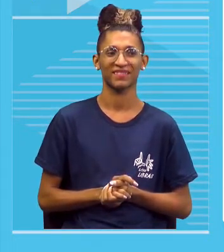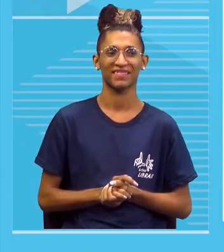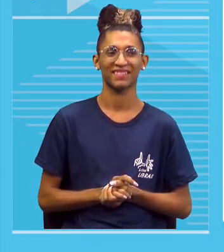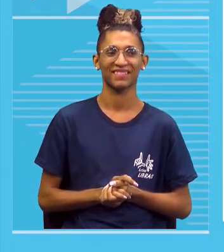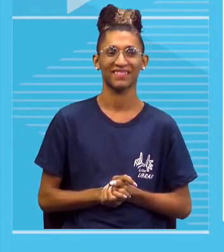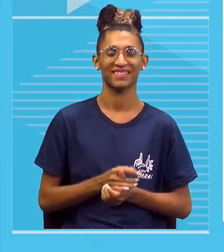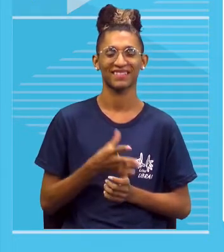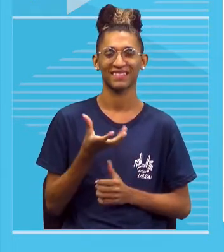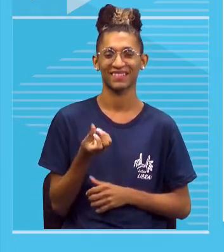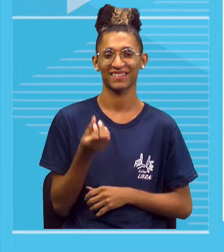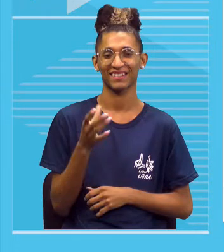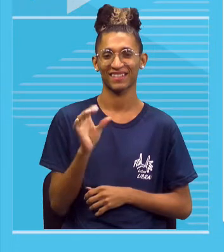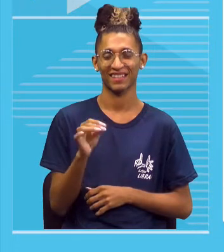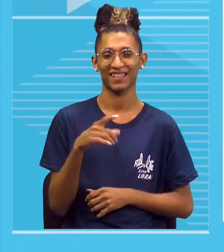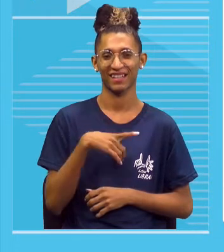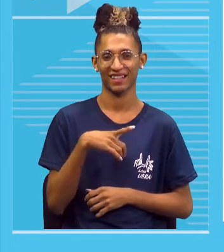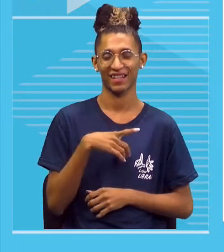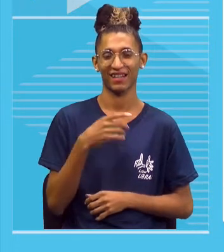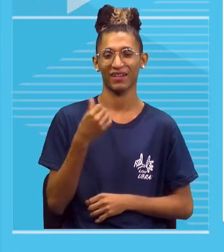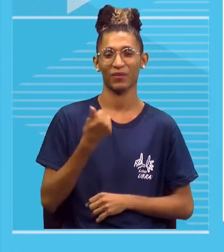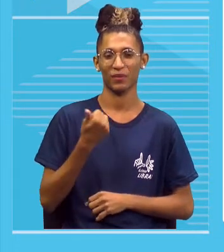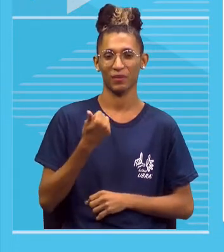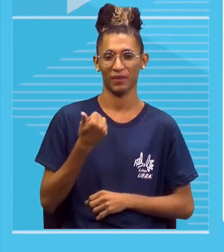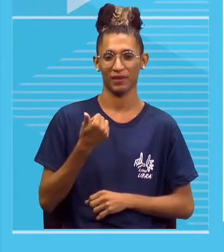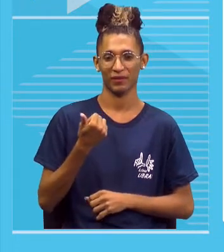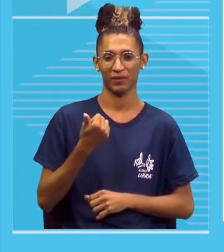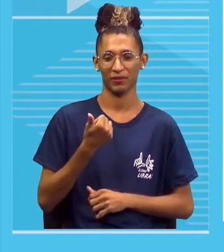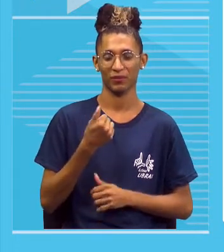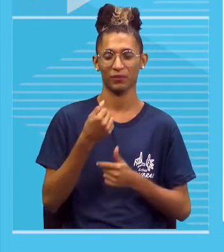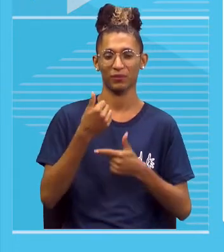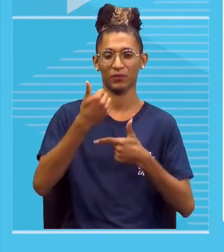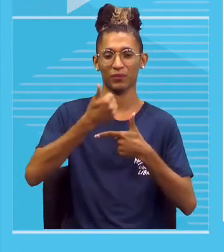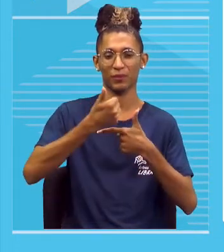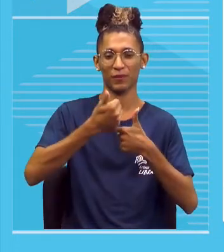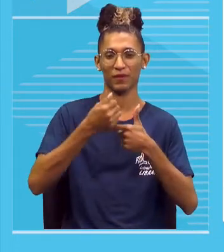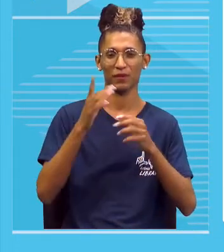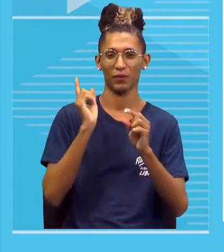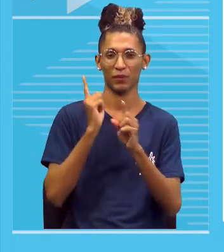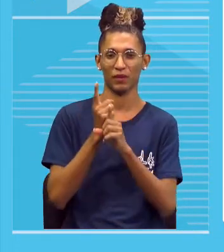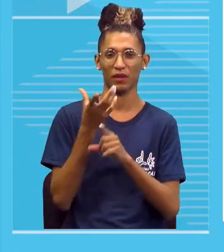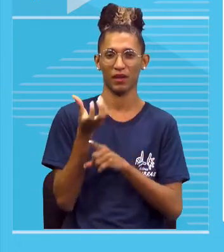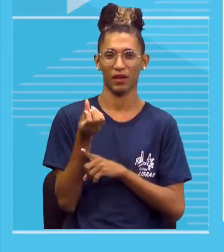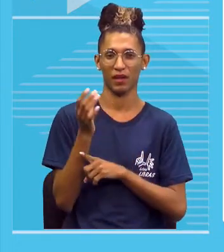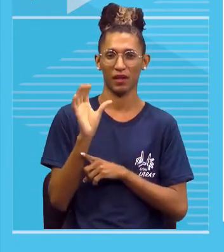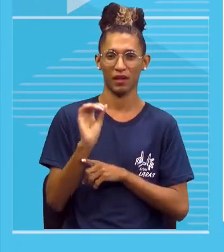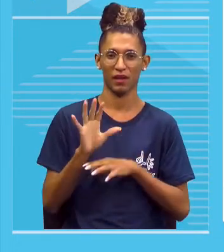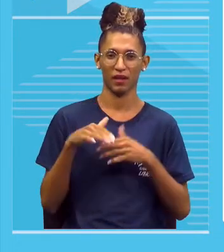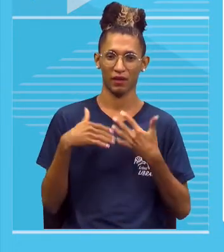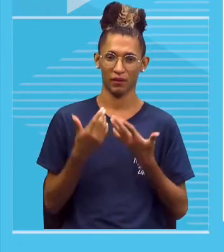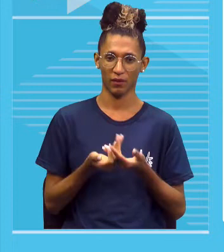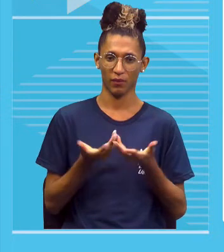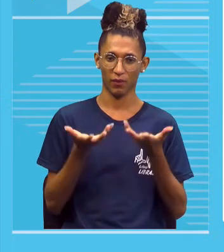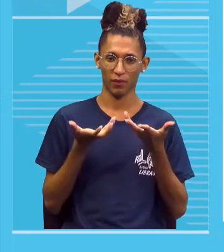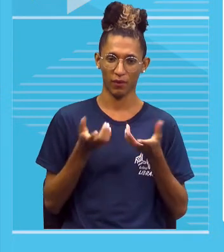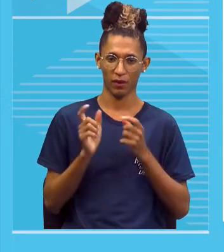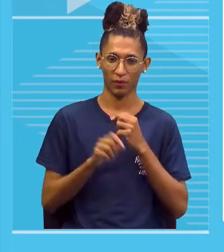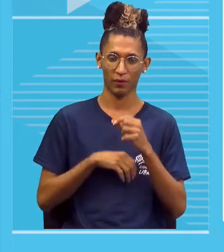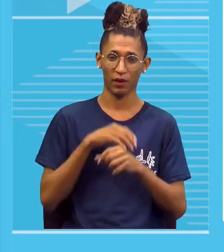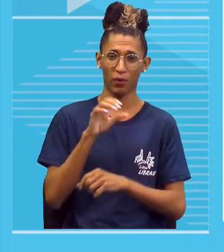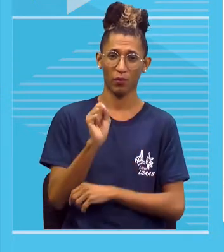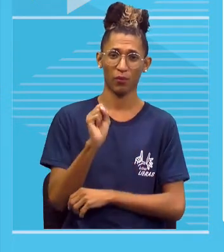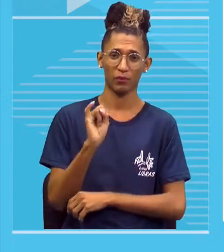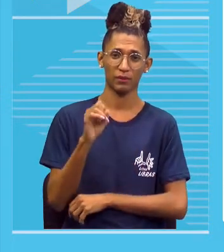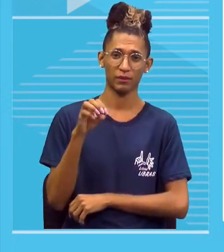bom né 60 tá aqui no primeiro quadrante né tá que não é e eu quero simétrico dele um no